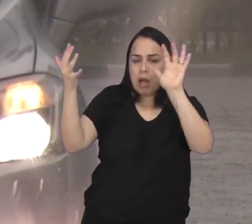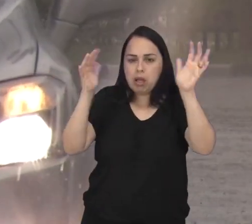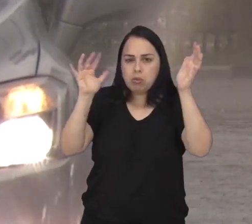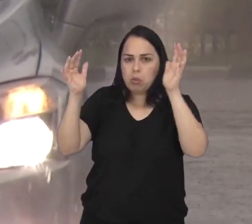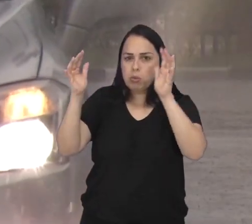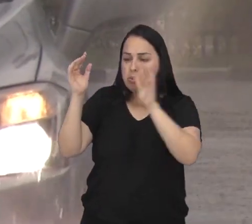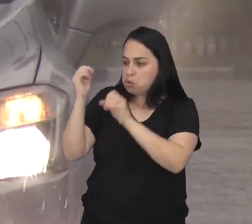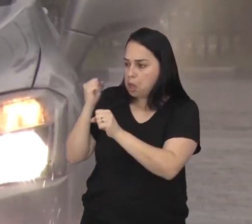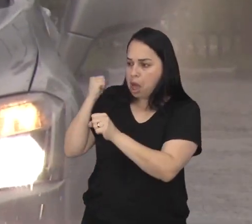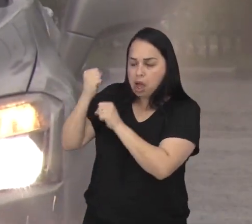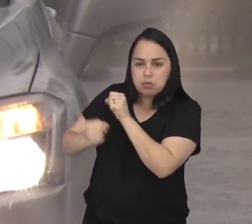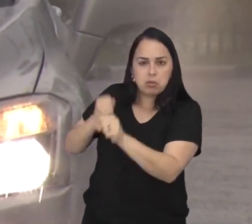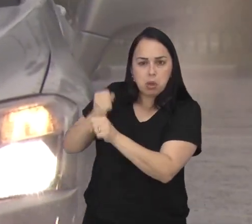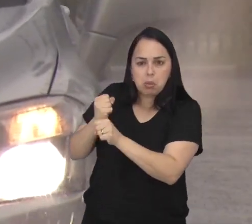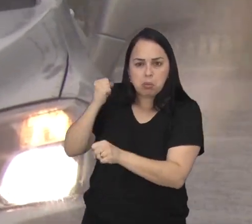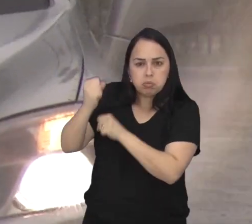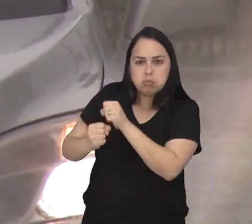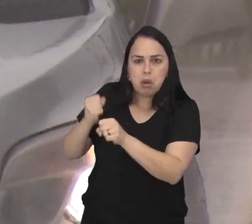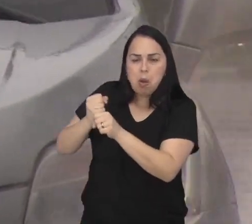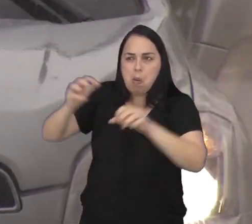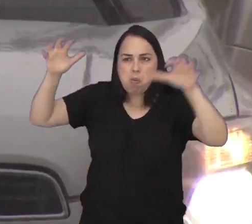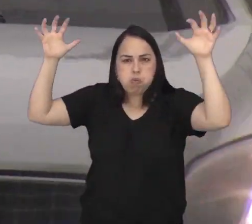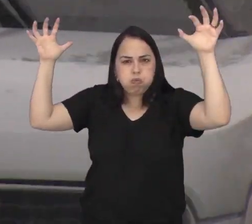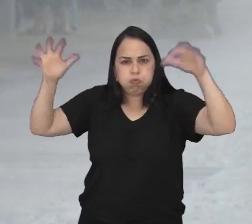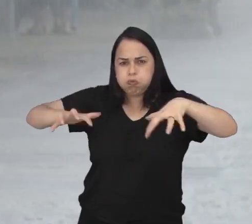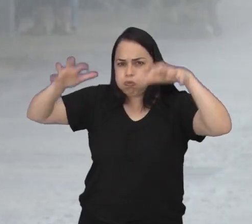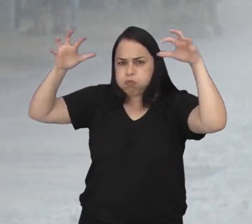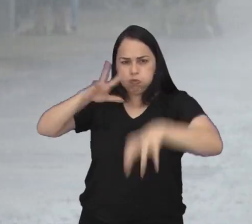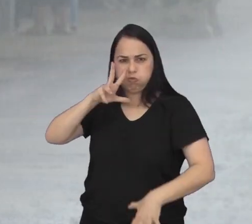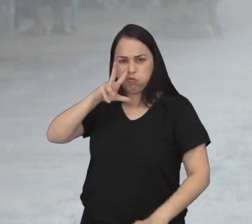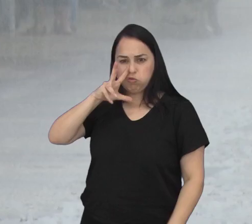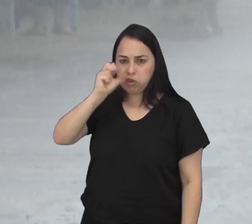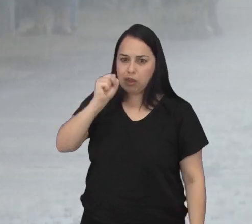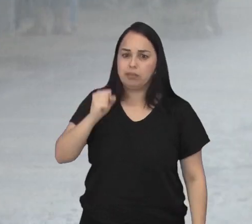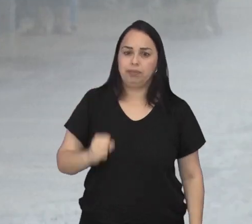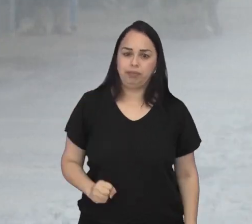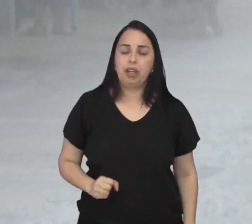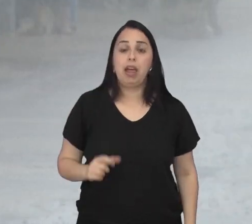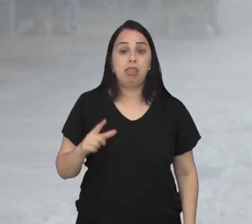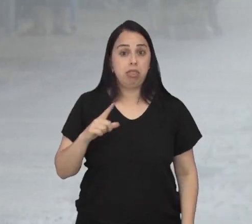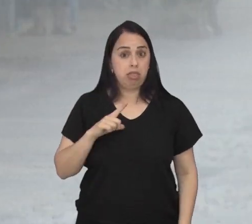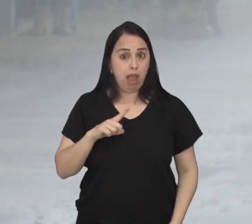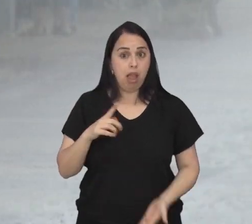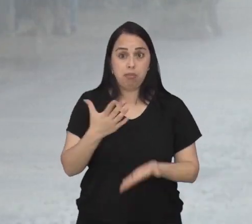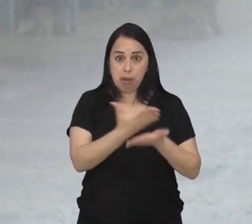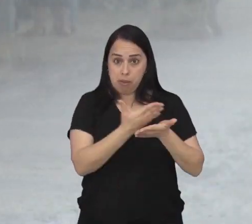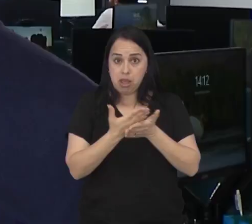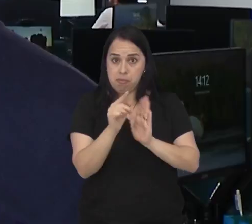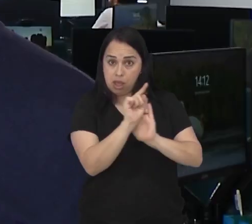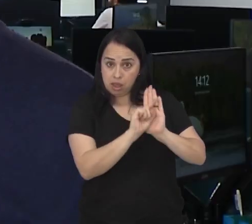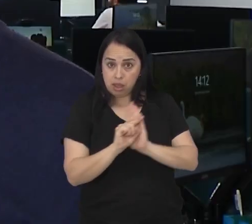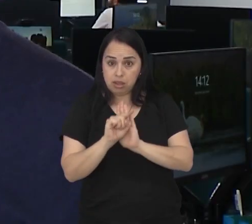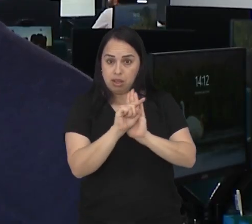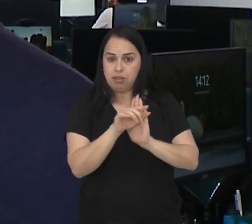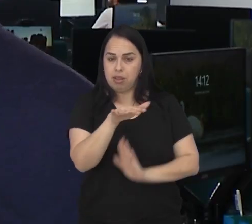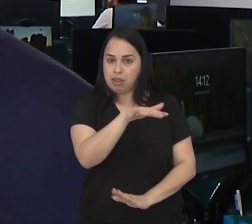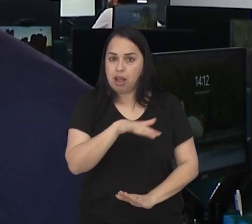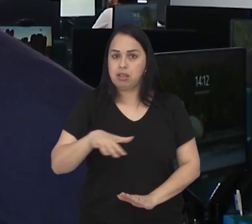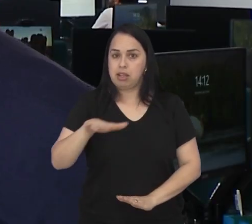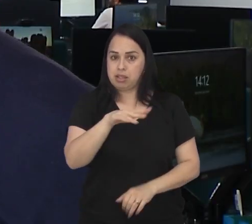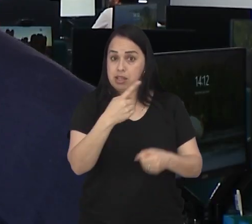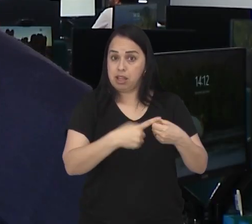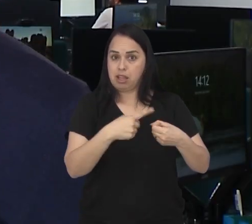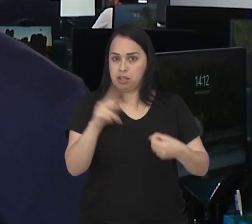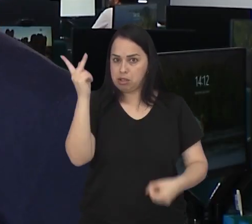Análises meteorológicas mostram que, nos últimos anos, as tempestades estão mais intensas. Tem estudo,